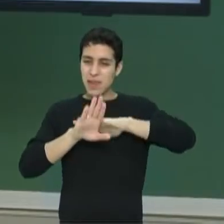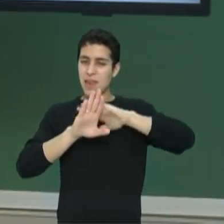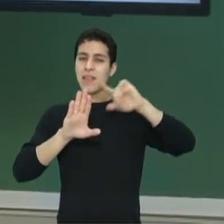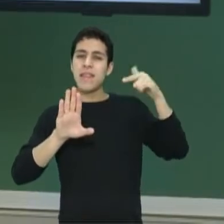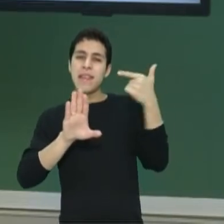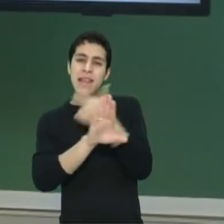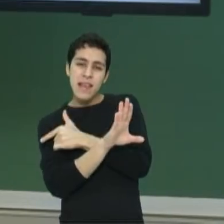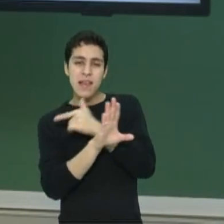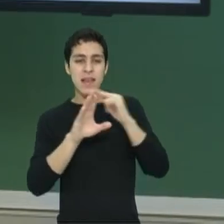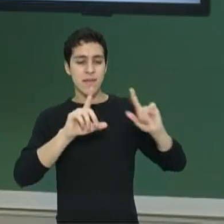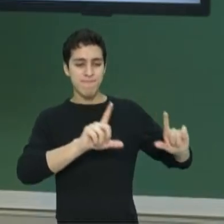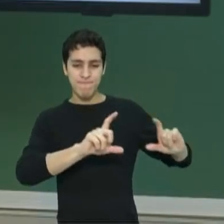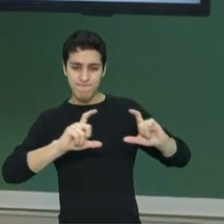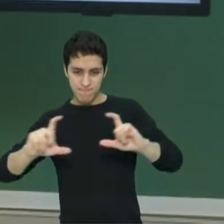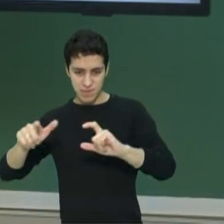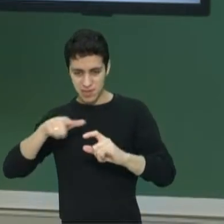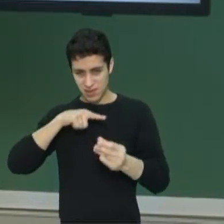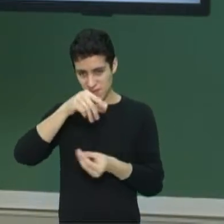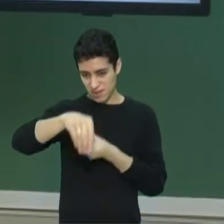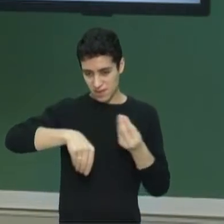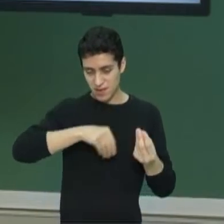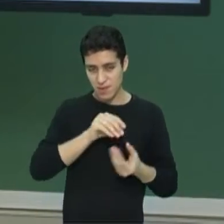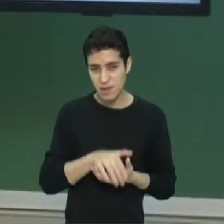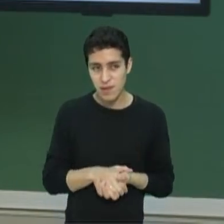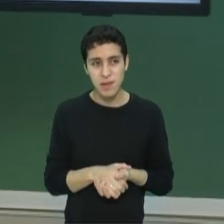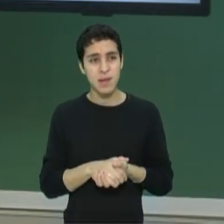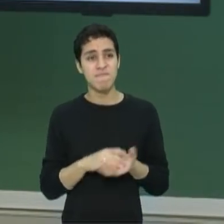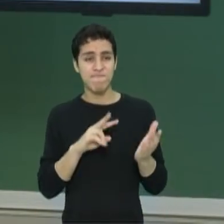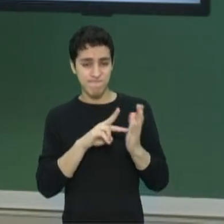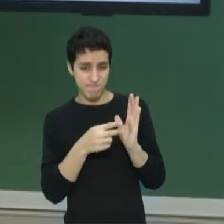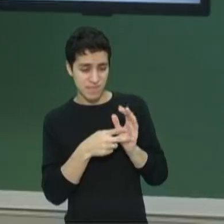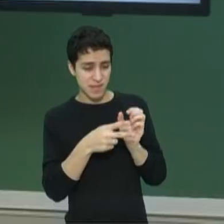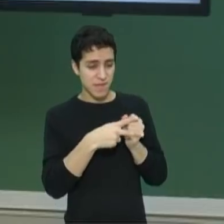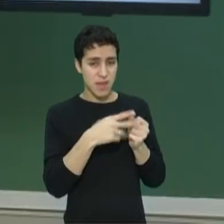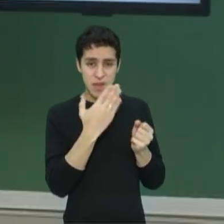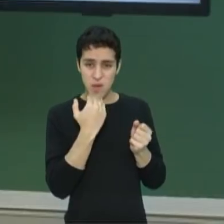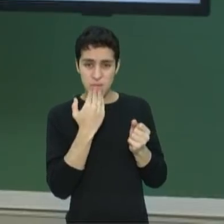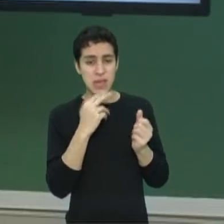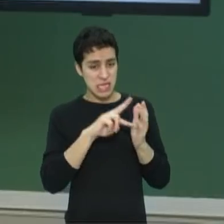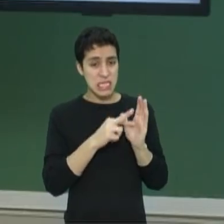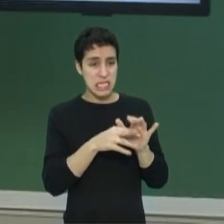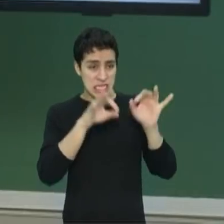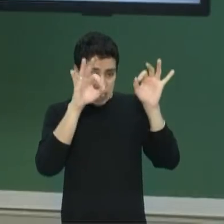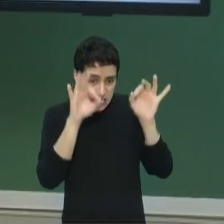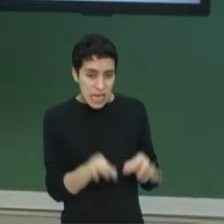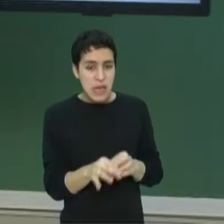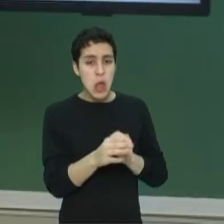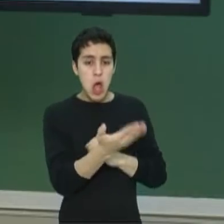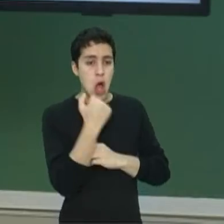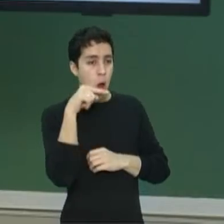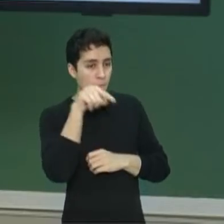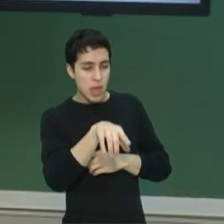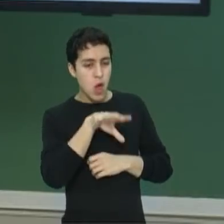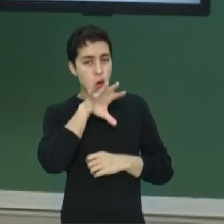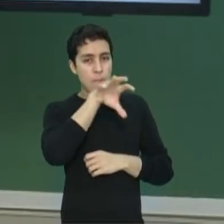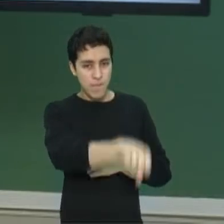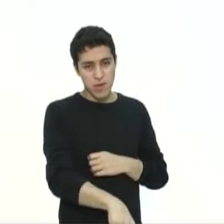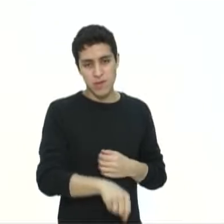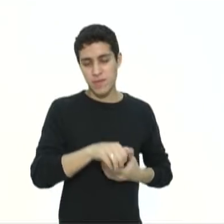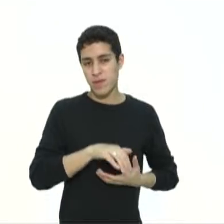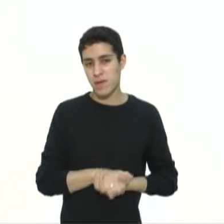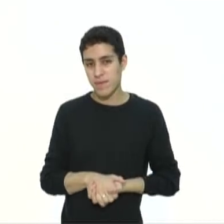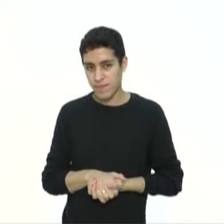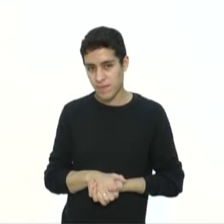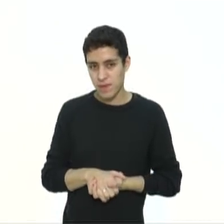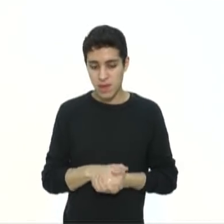ironia presente nessa tirinha. Né? E a gente está utilizando aqui o verbo comer no sentido literal mesmo, como vocês podem observar.